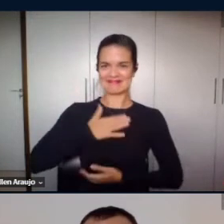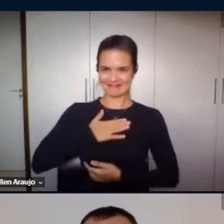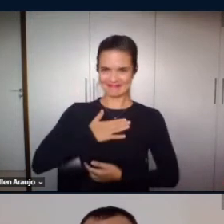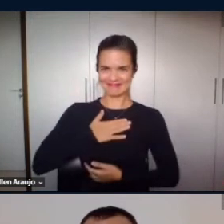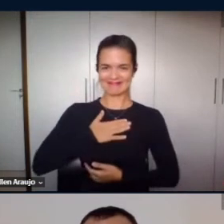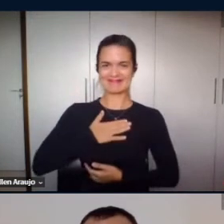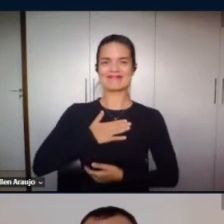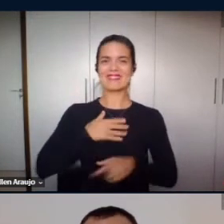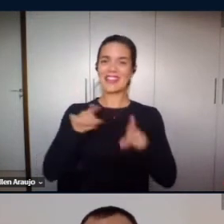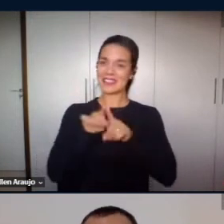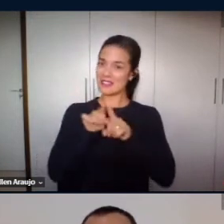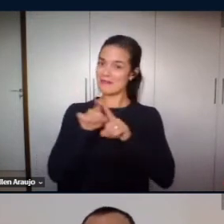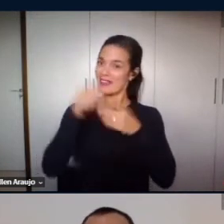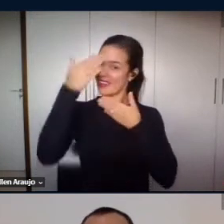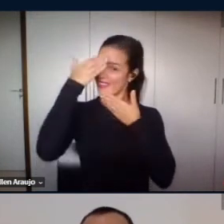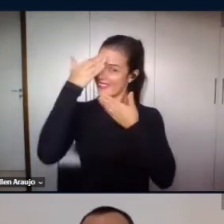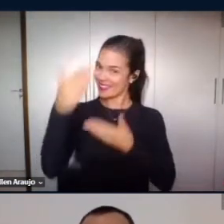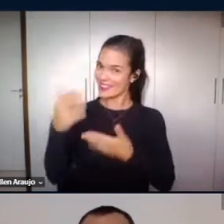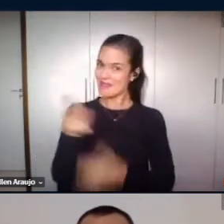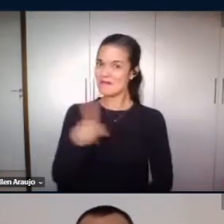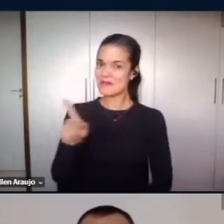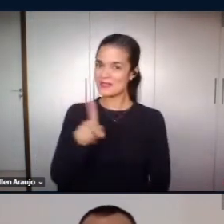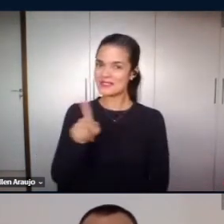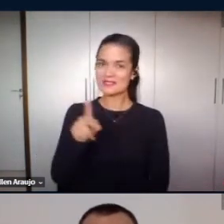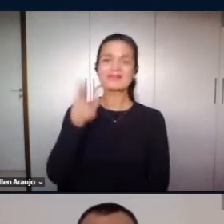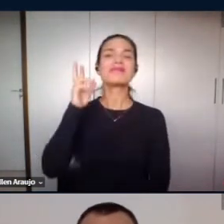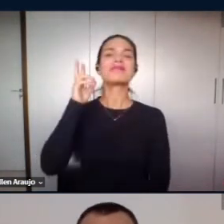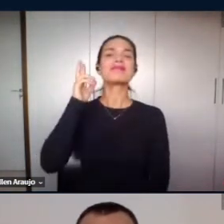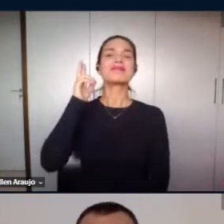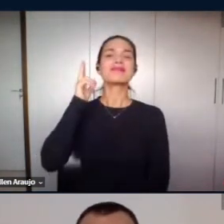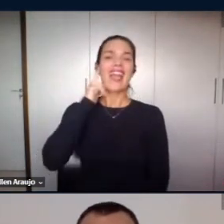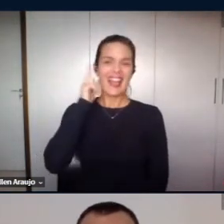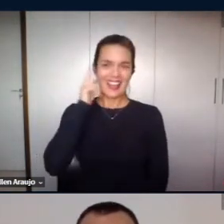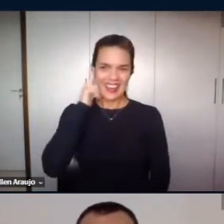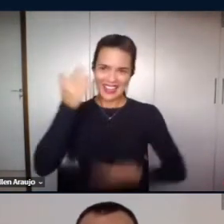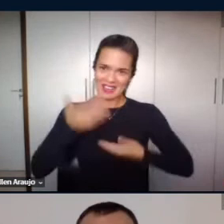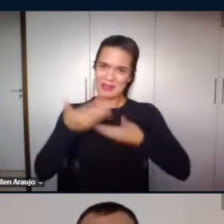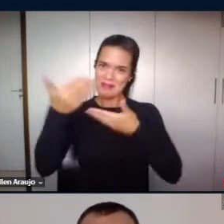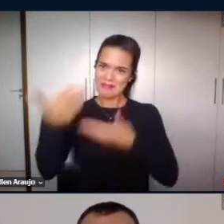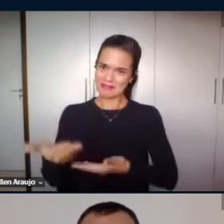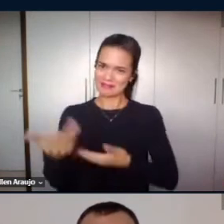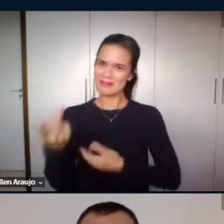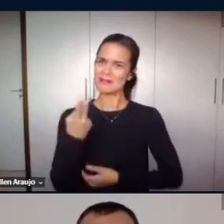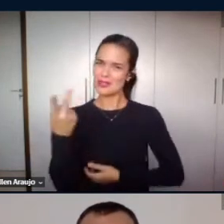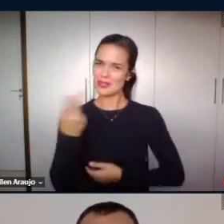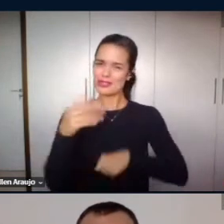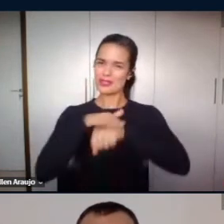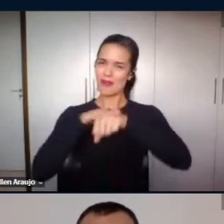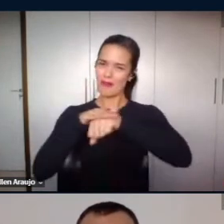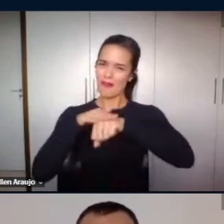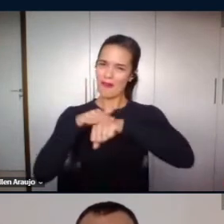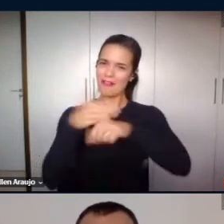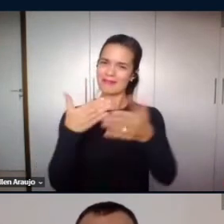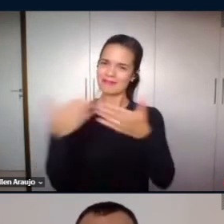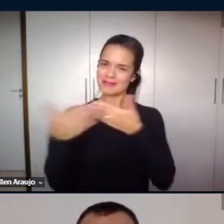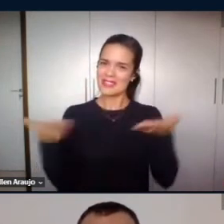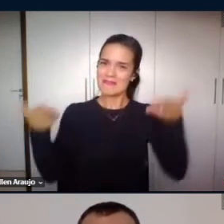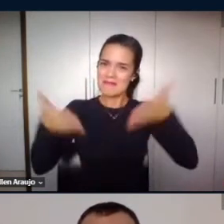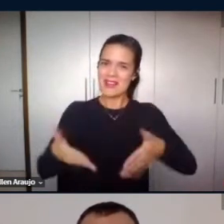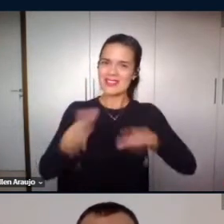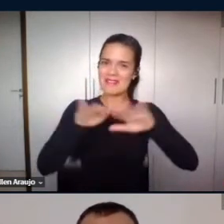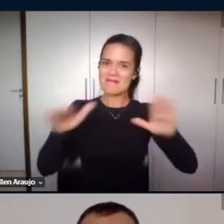e também quero agradecer ao professor Alex pelo convite para conversar, para participar dessa banca nesse dia